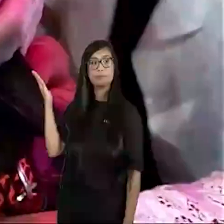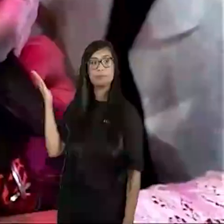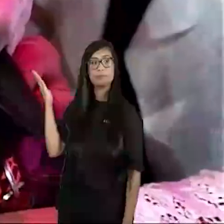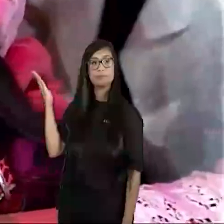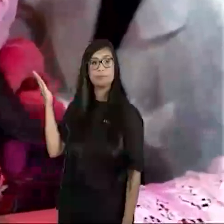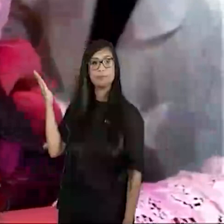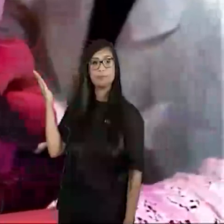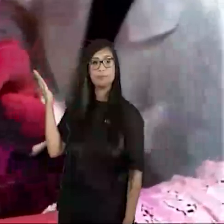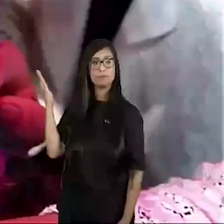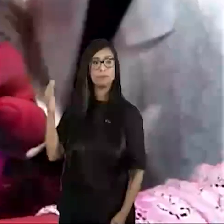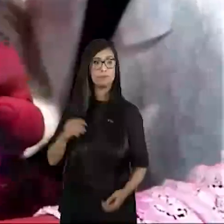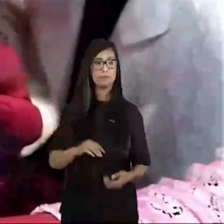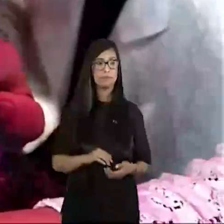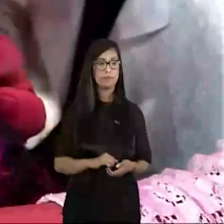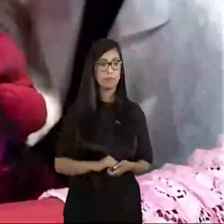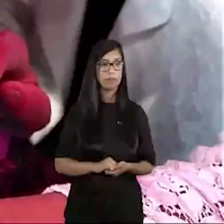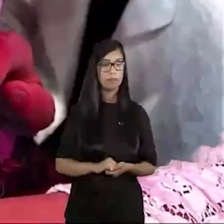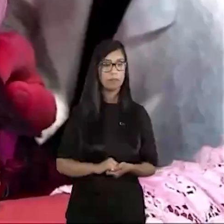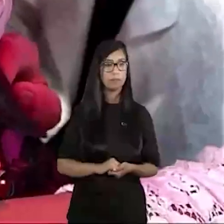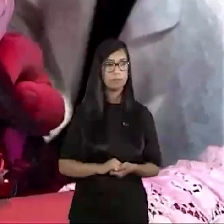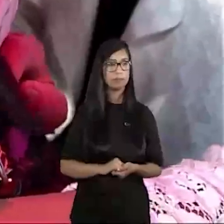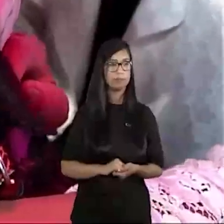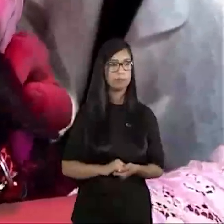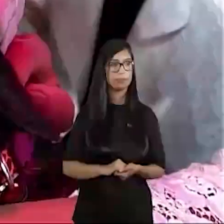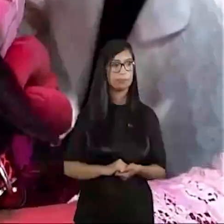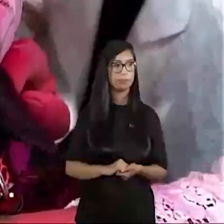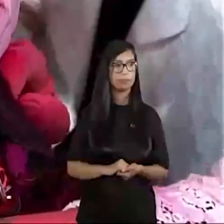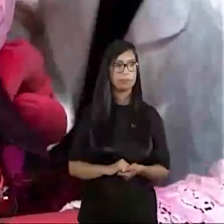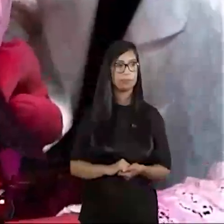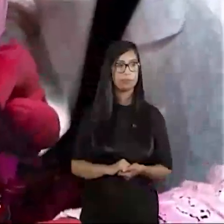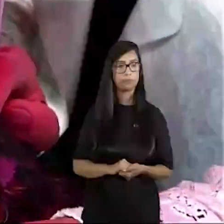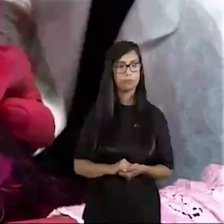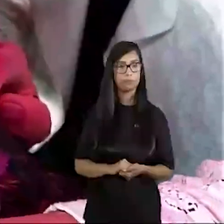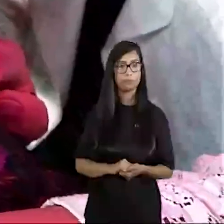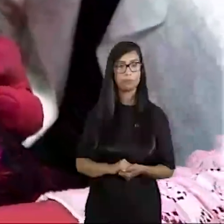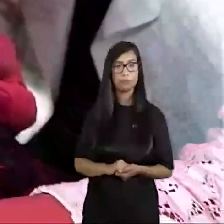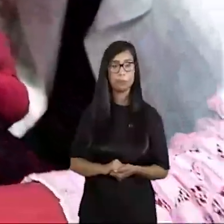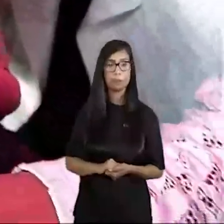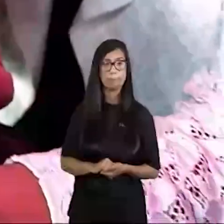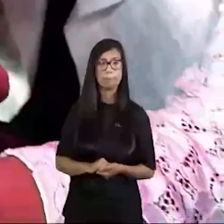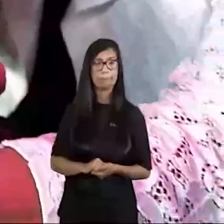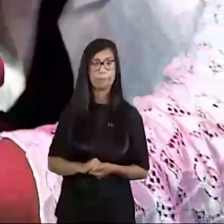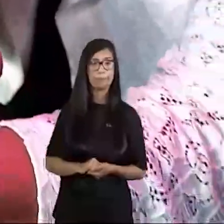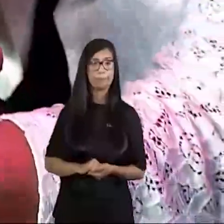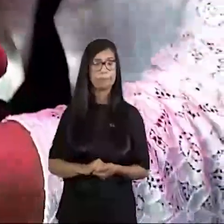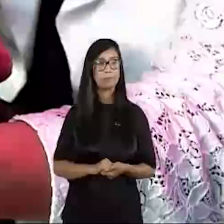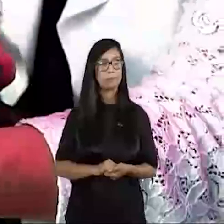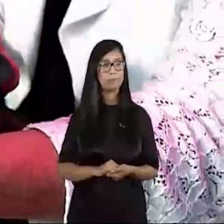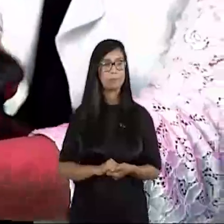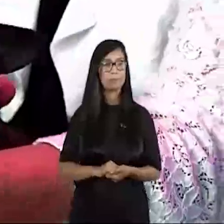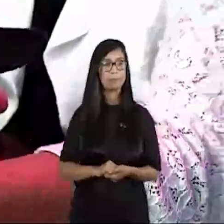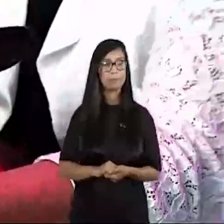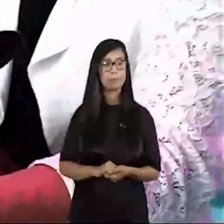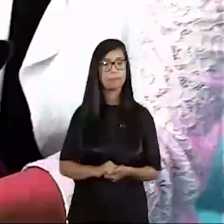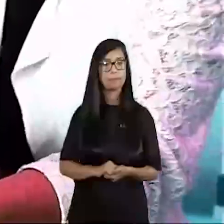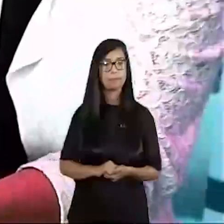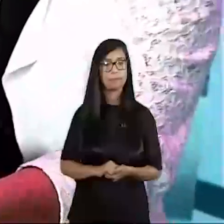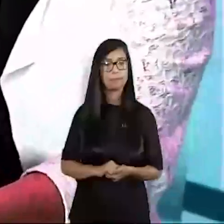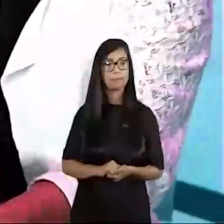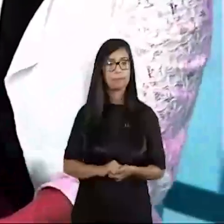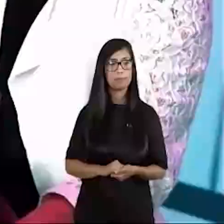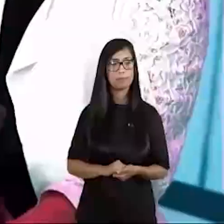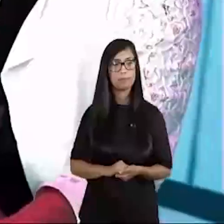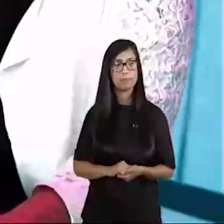E aí, depois disso, esse material que está aqui na minha haste flexível, eu vou passar na